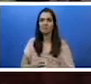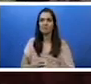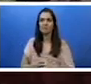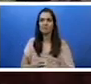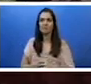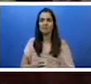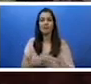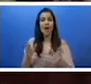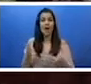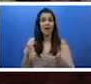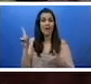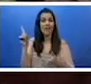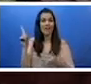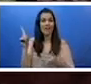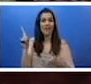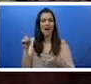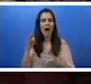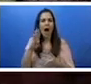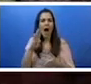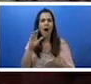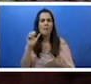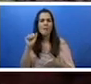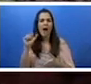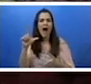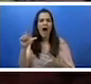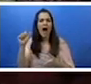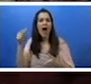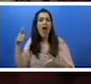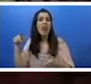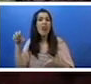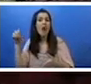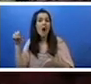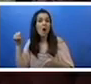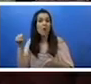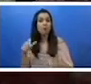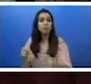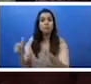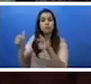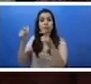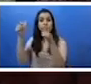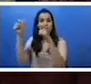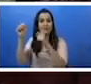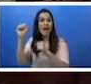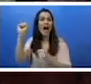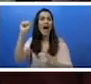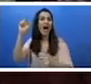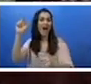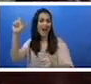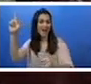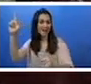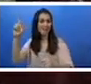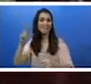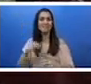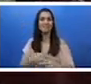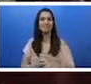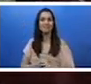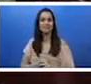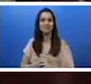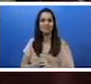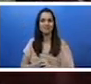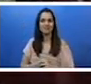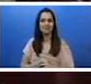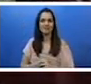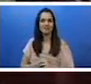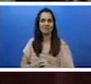E agora? Balão. O balão precisa da terra? Não, ele vai no ar. A foto do balão e ele vai aqui, ó,